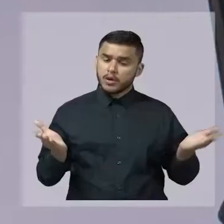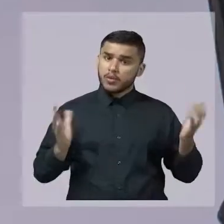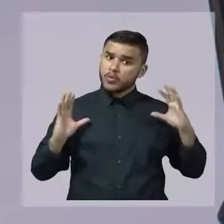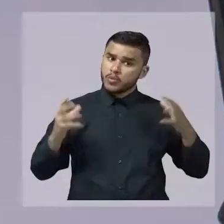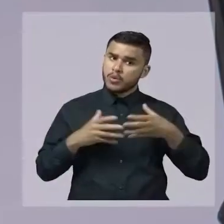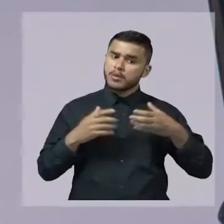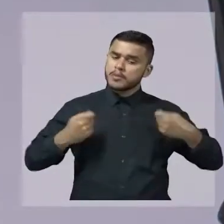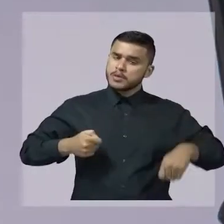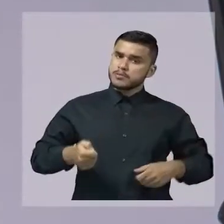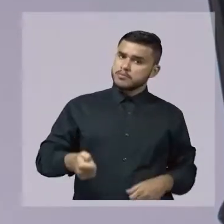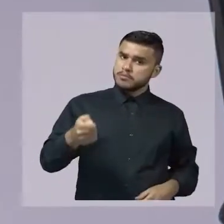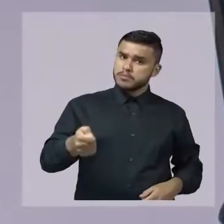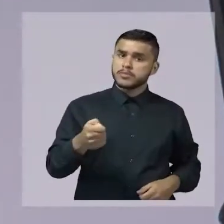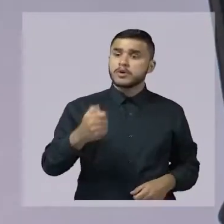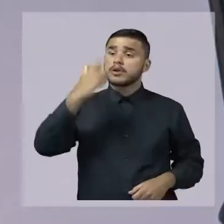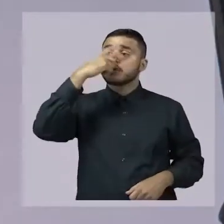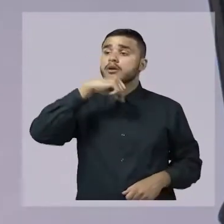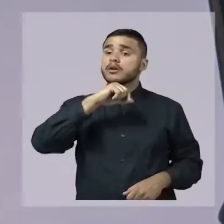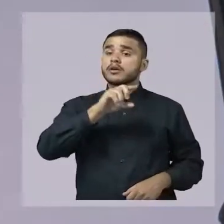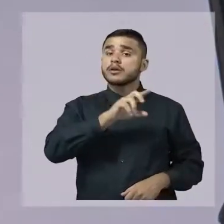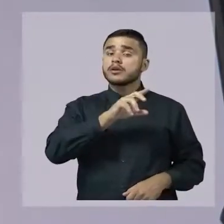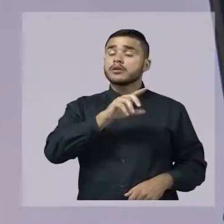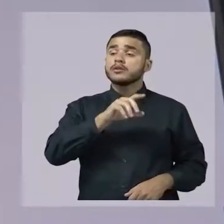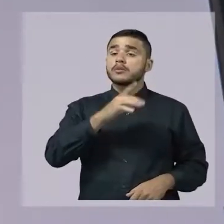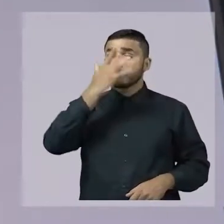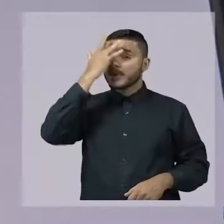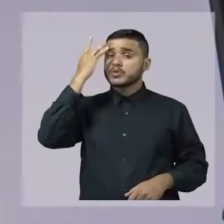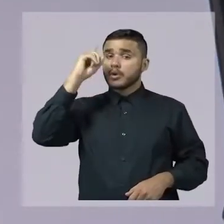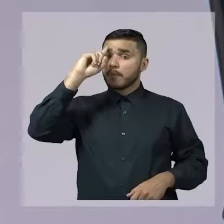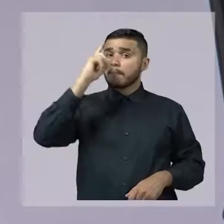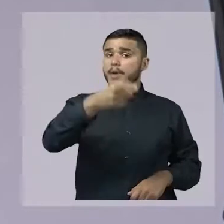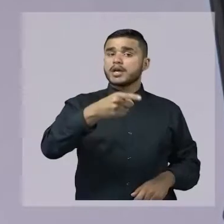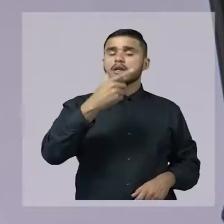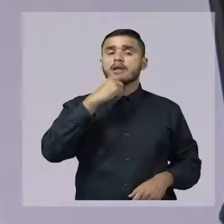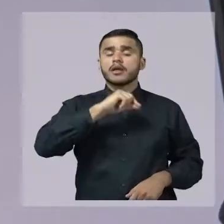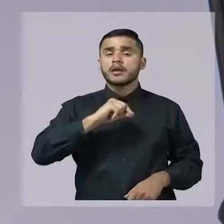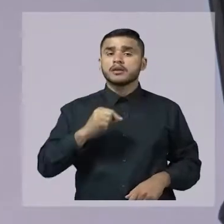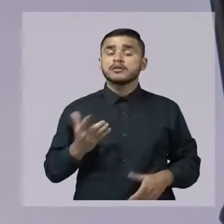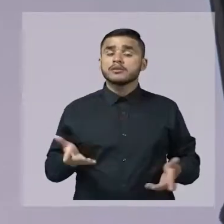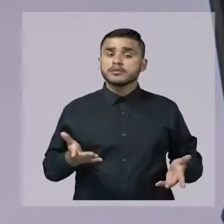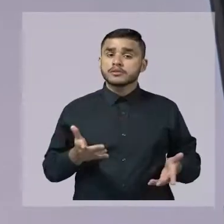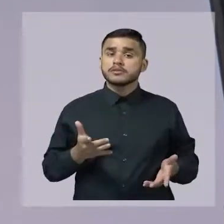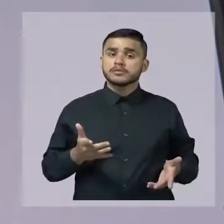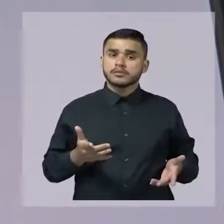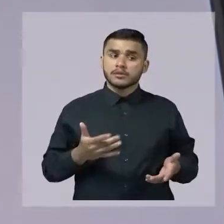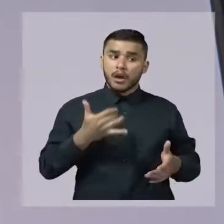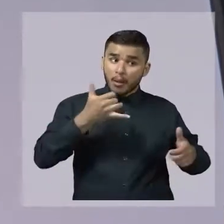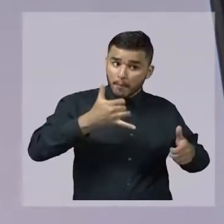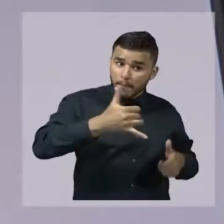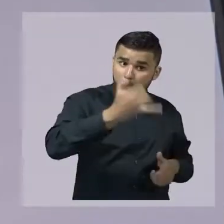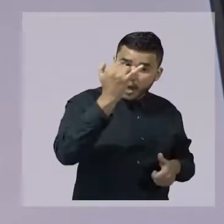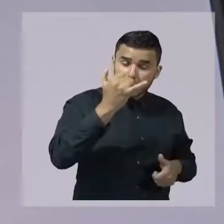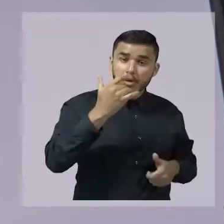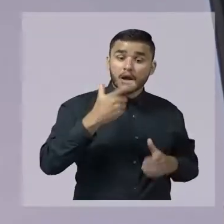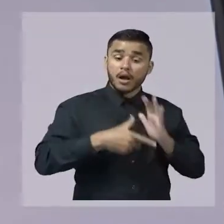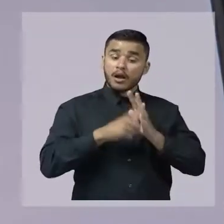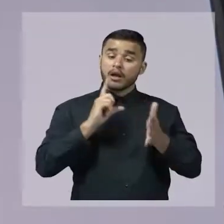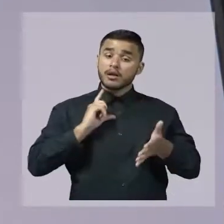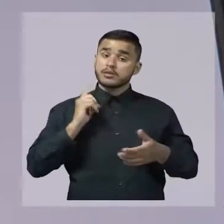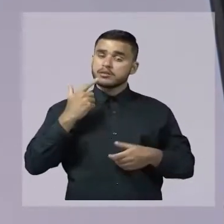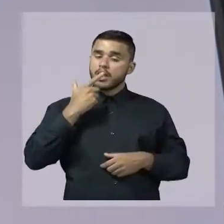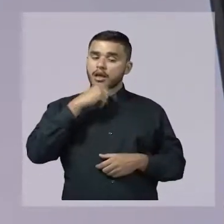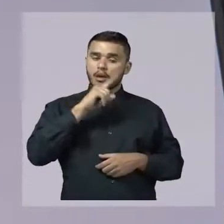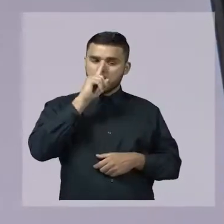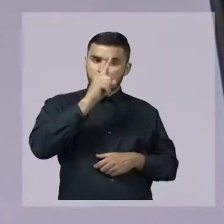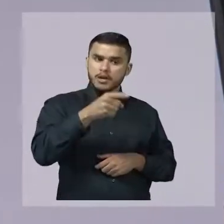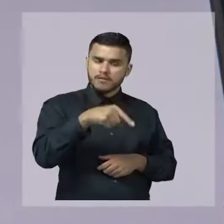exigindo a identificação dos mandantes. Então eu acho que o excesso de exibição